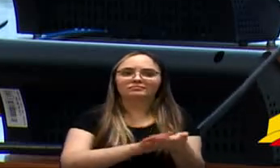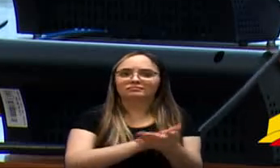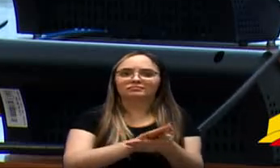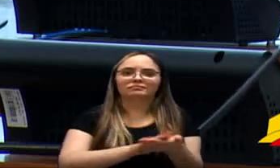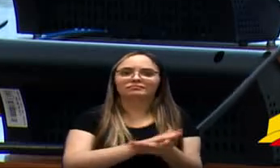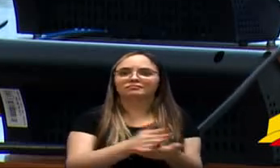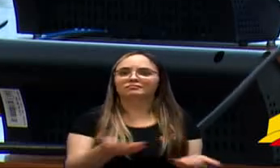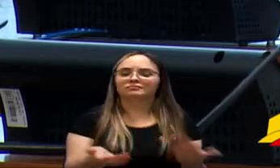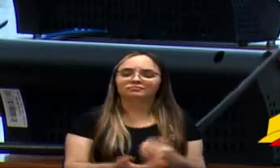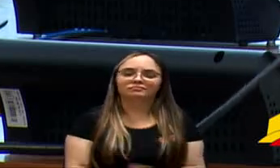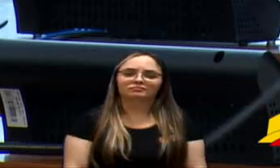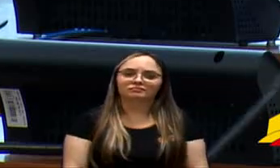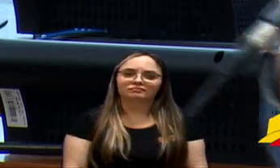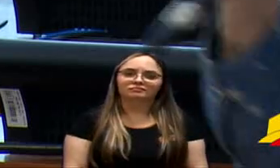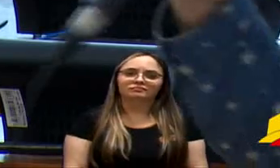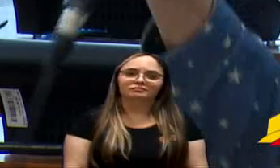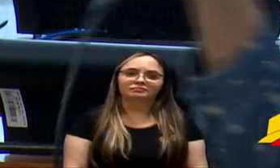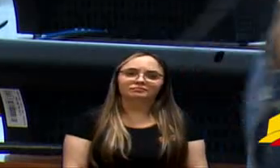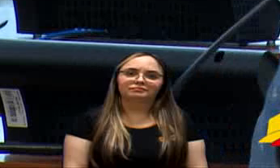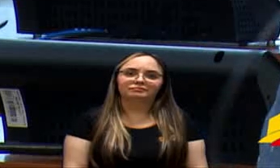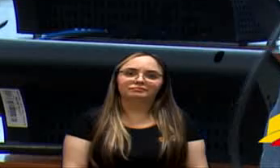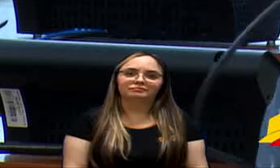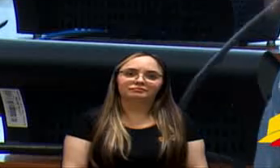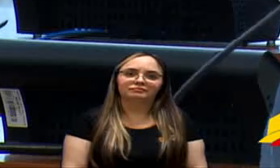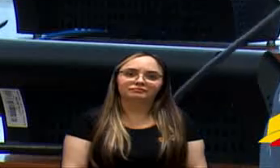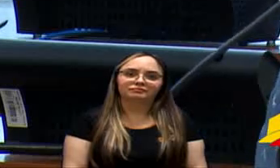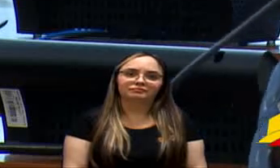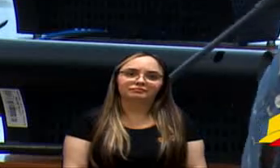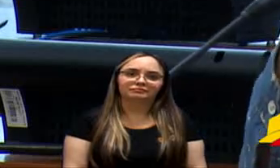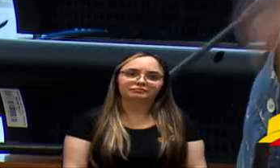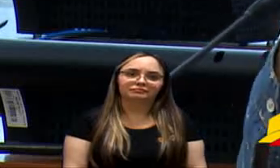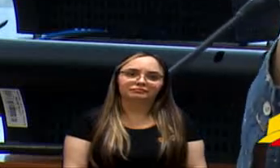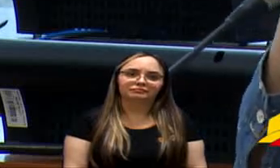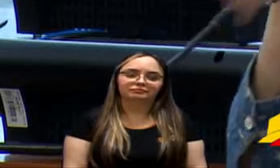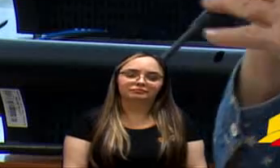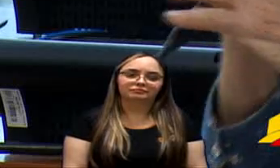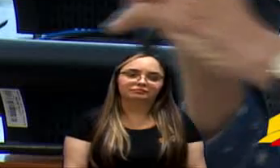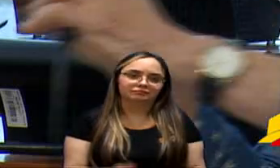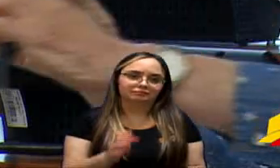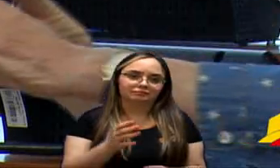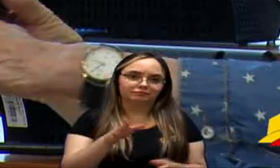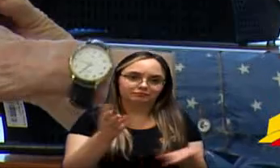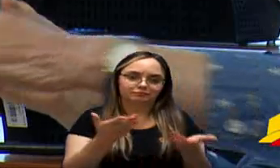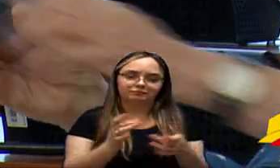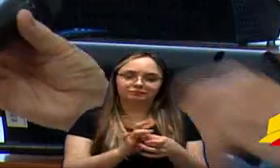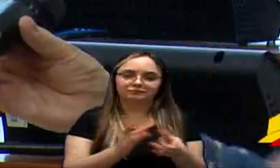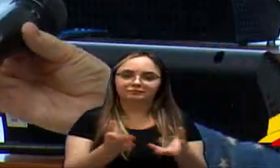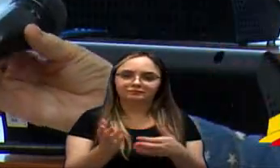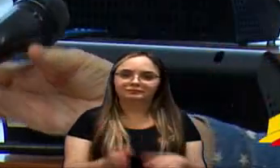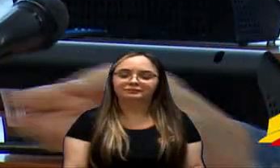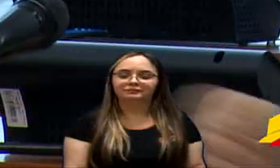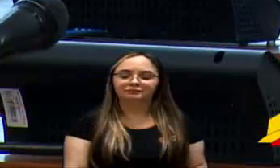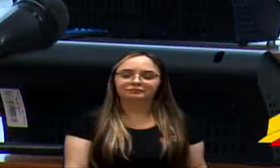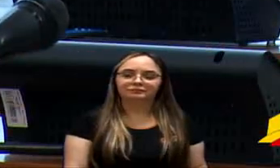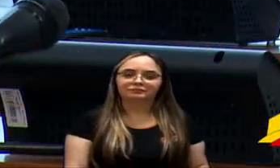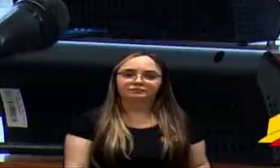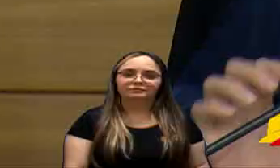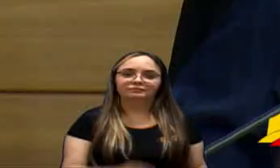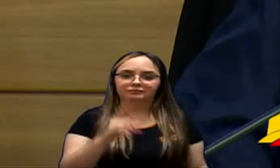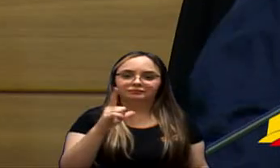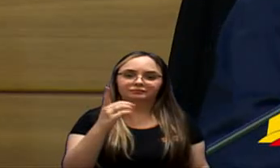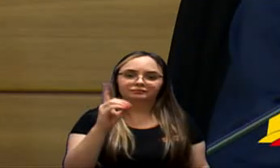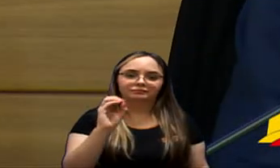sequer a empreiteira passou lá. Por enquanto, o vereador Caio. Bom, na